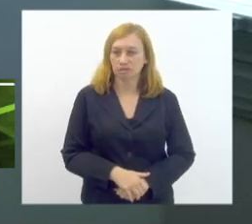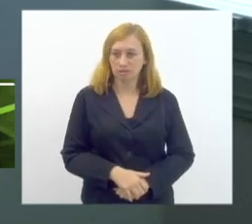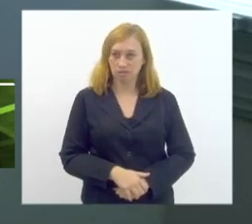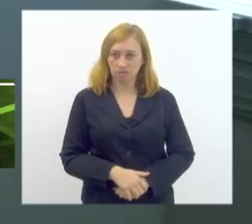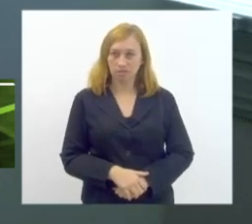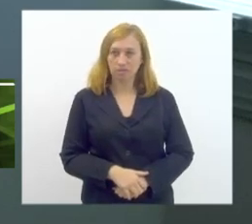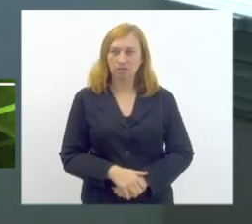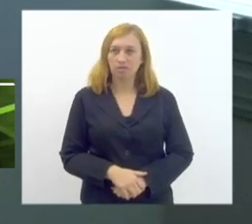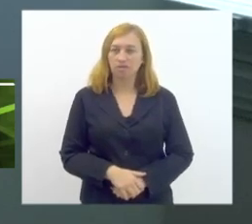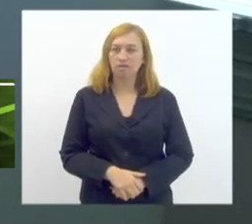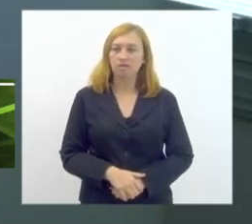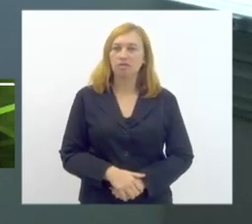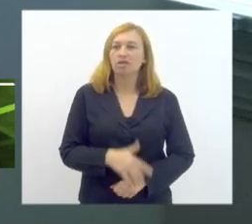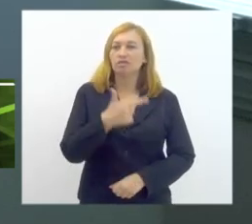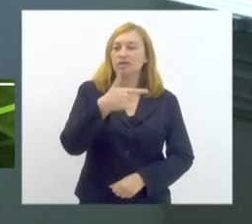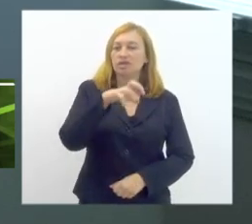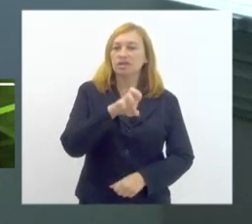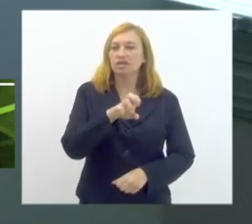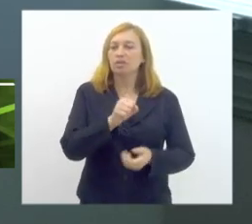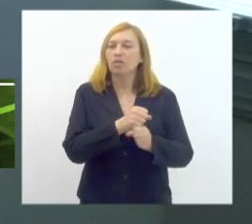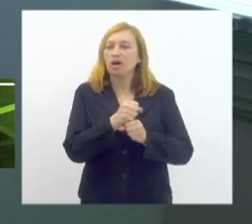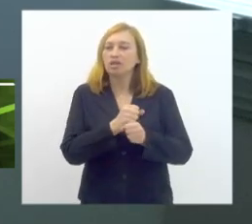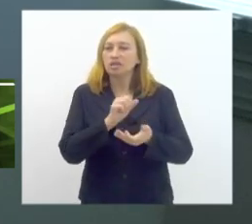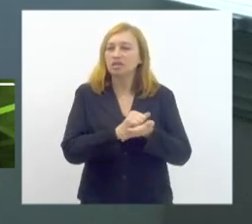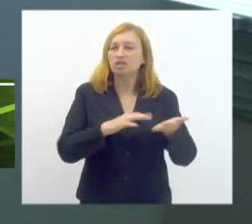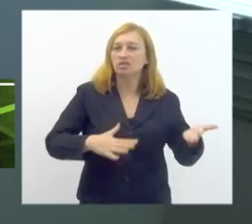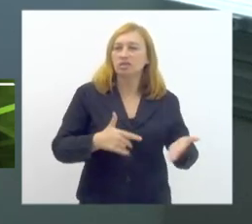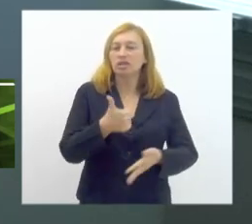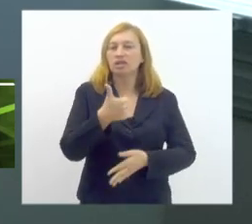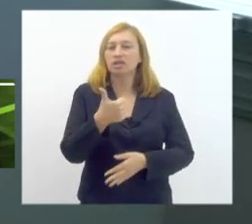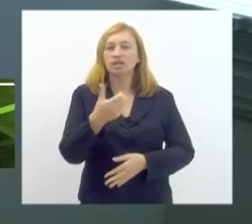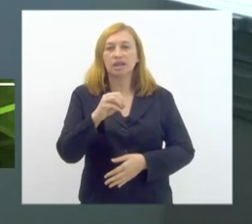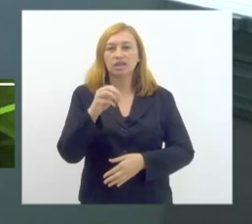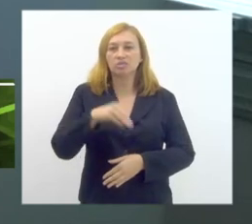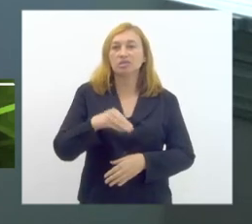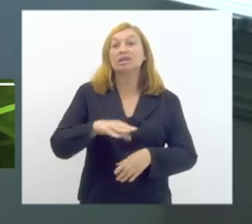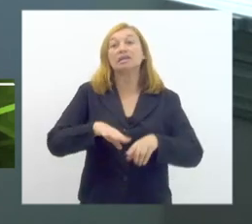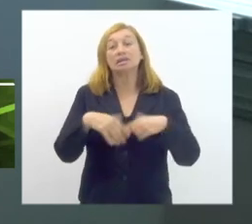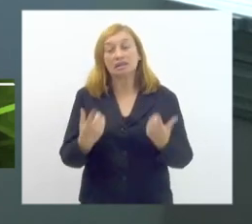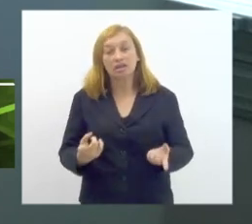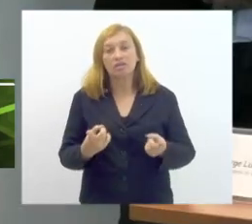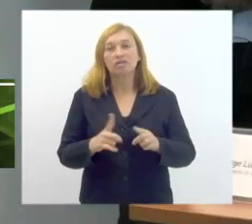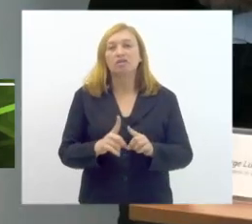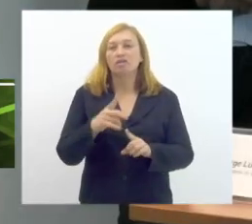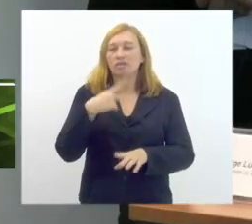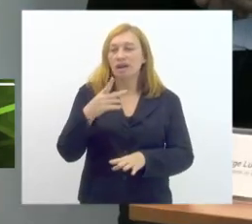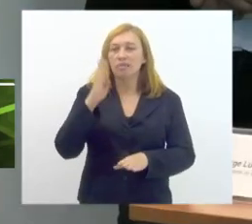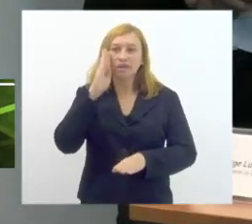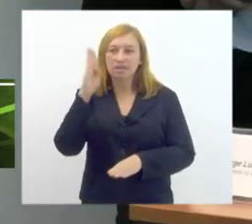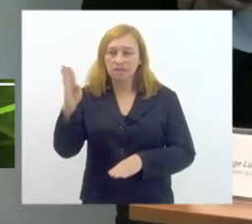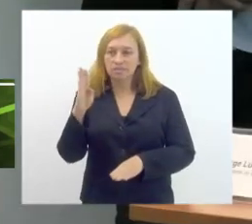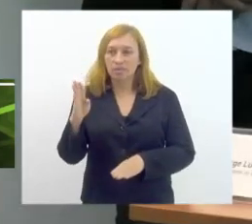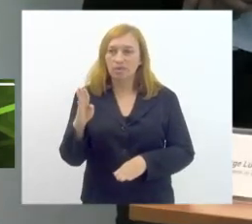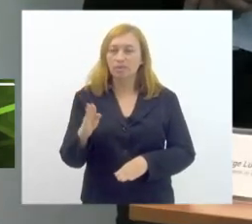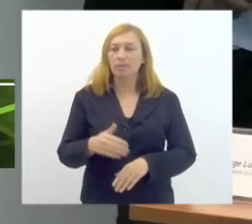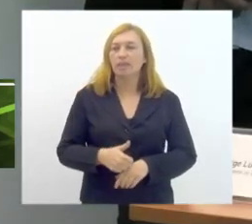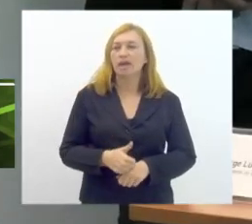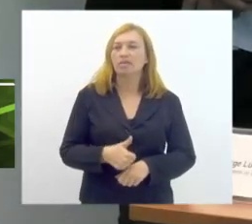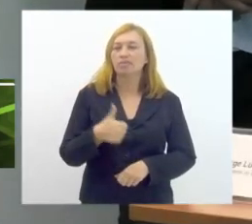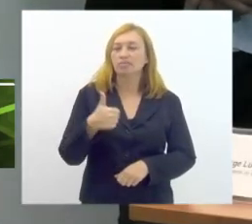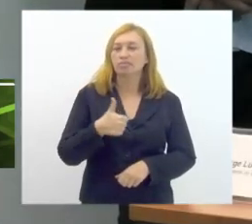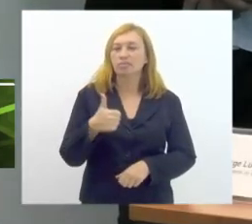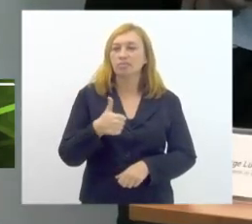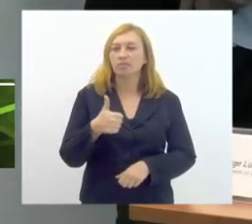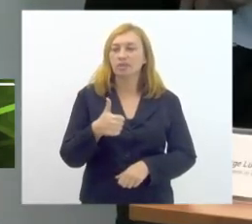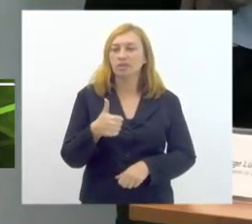fazer elencar 25 anos de atividades em 10 minutos, então a gente tentou elencar as principais atividades, pegando a primeira de